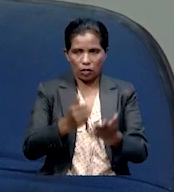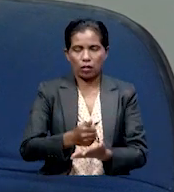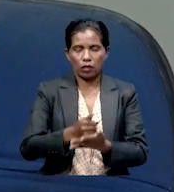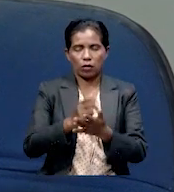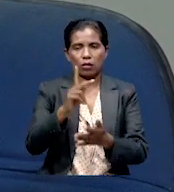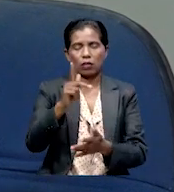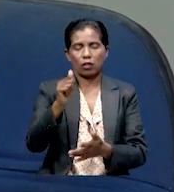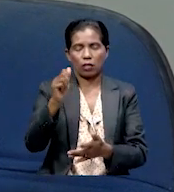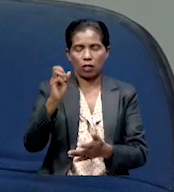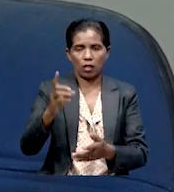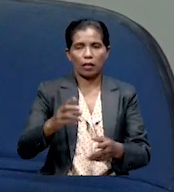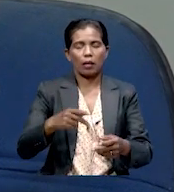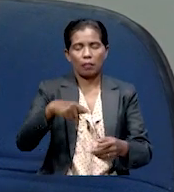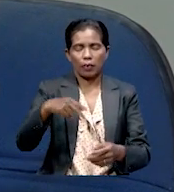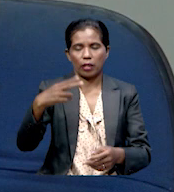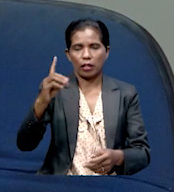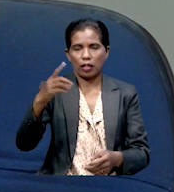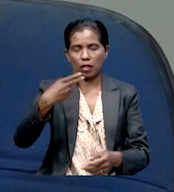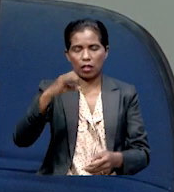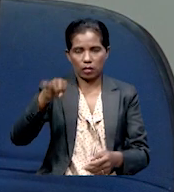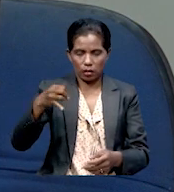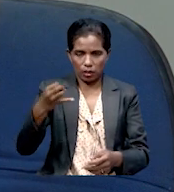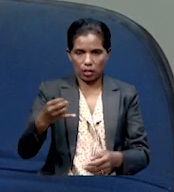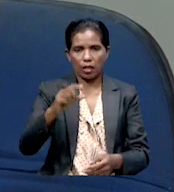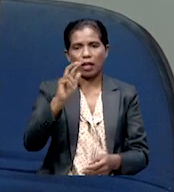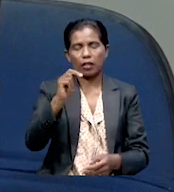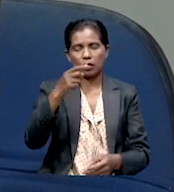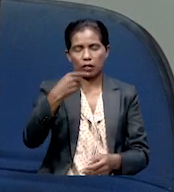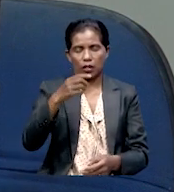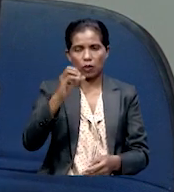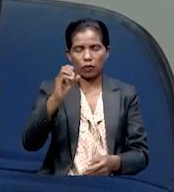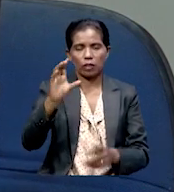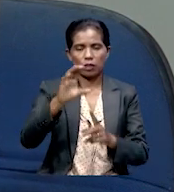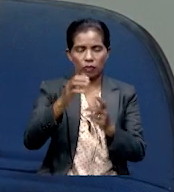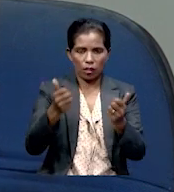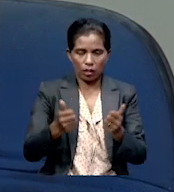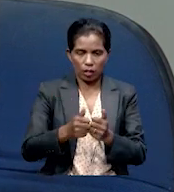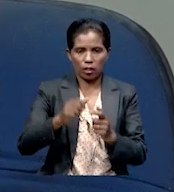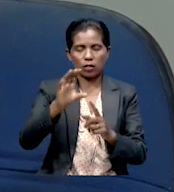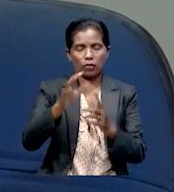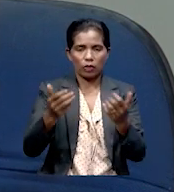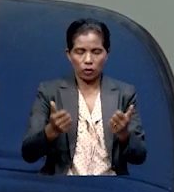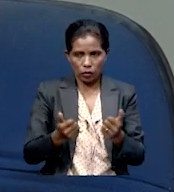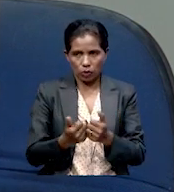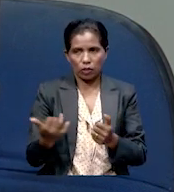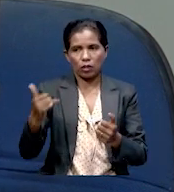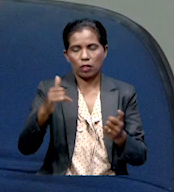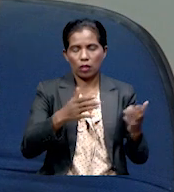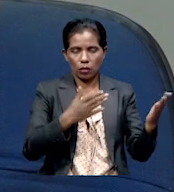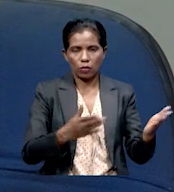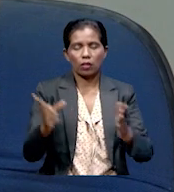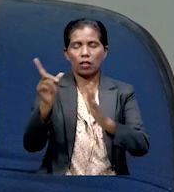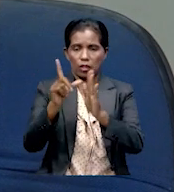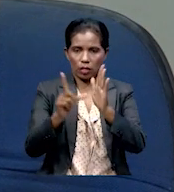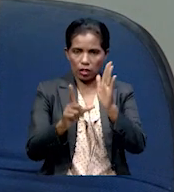produr direitos humanos ninian homos NGO sira nomos sef aldeia sef suk sier nebe ke a to lista ba ninia